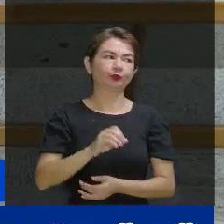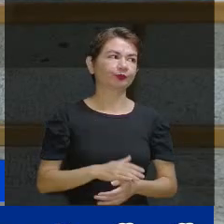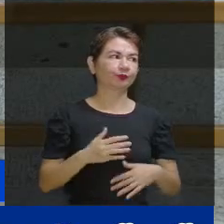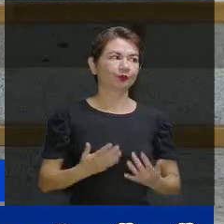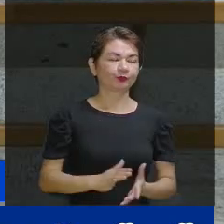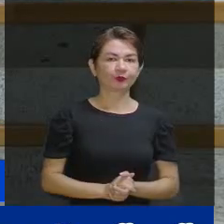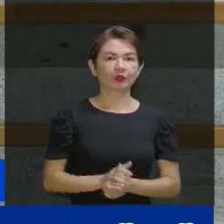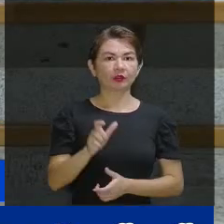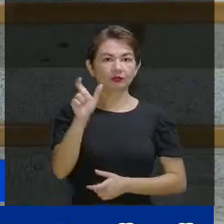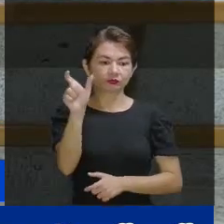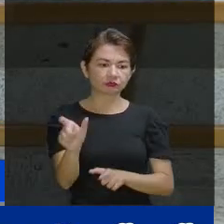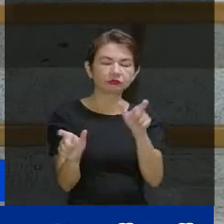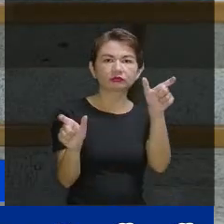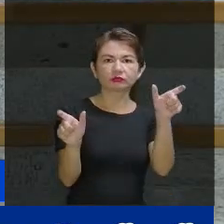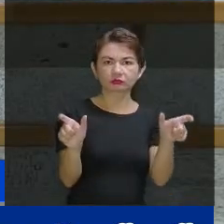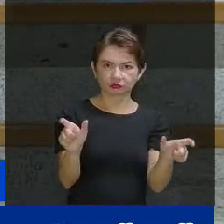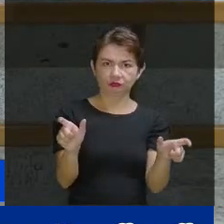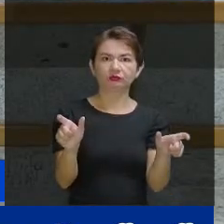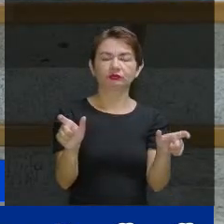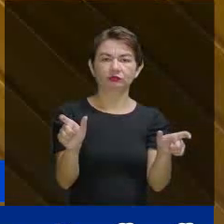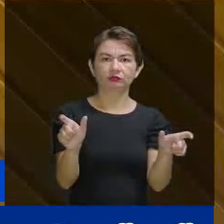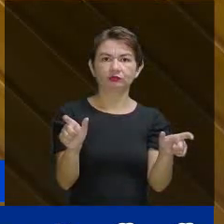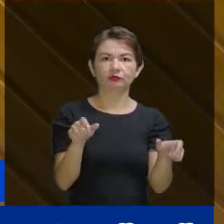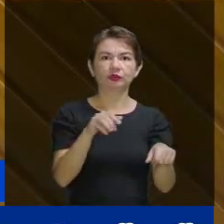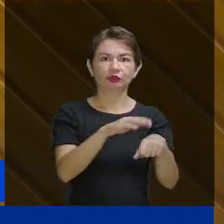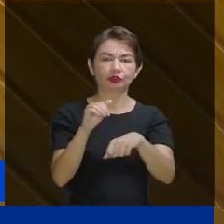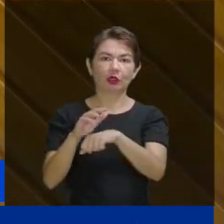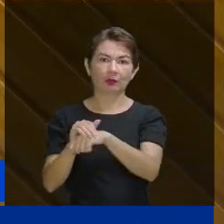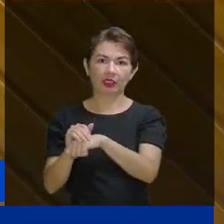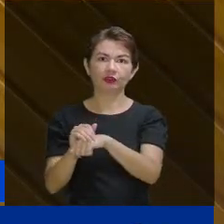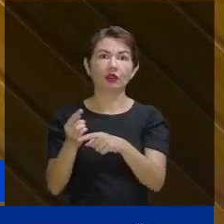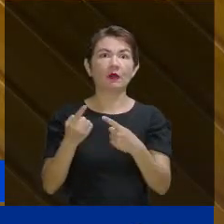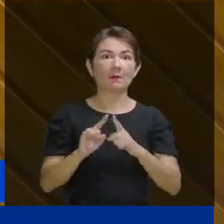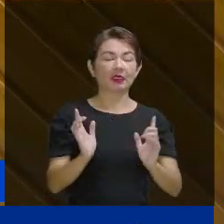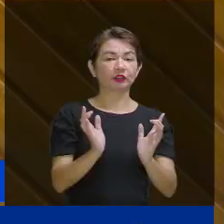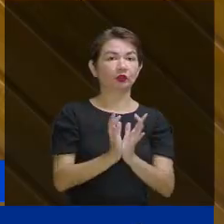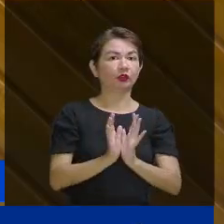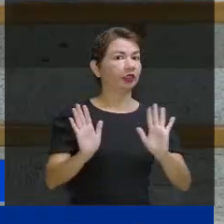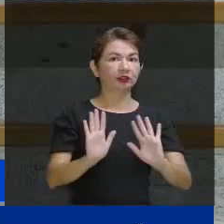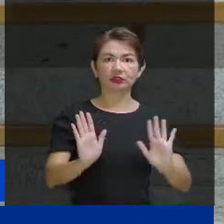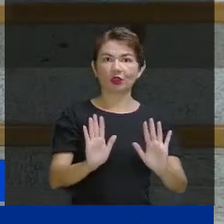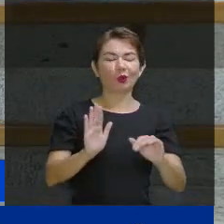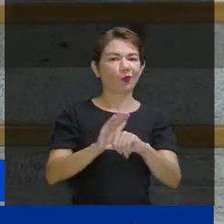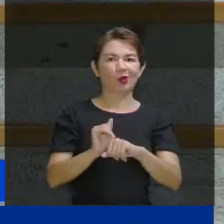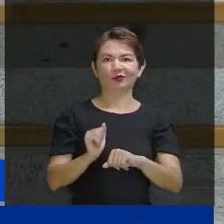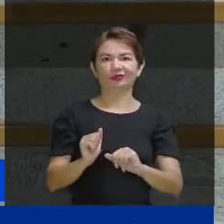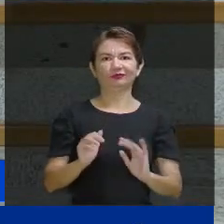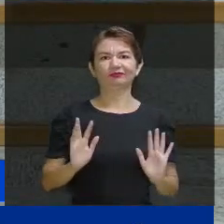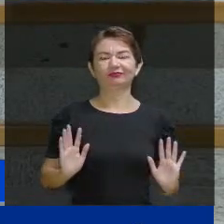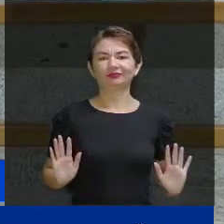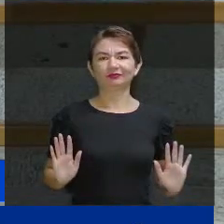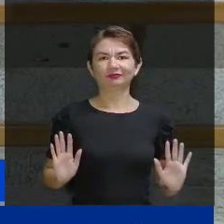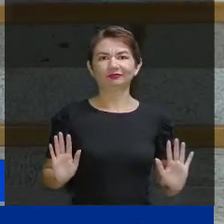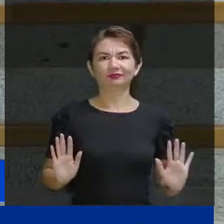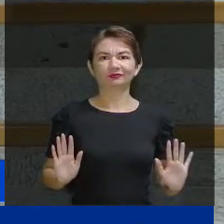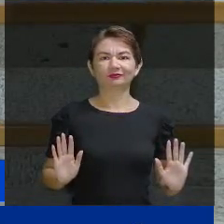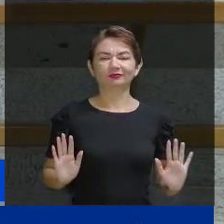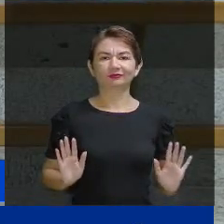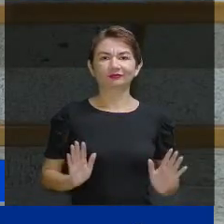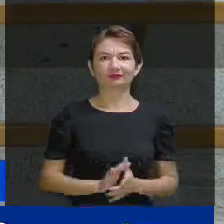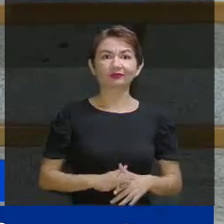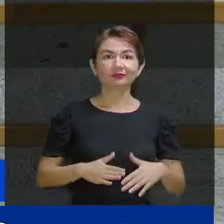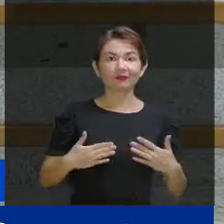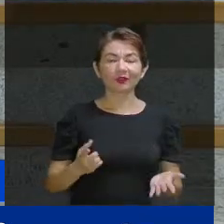Isso. O Bruno e o Javan foram intimados para contrarrazoar. A coligação, não. Opa. Então não podemos prosseguir. Essa questão...